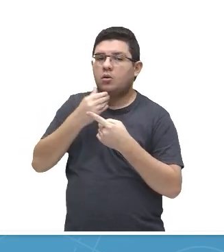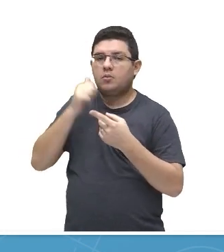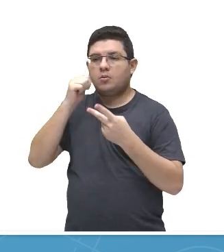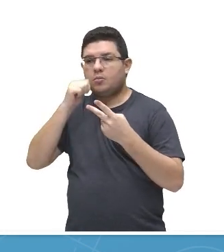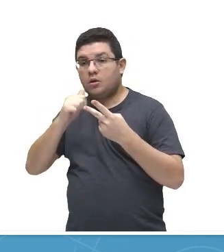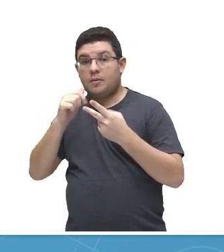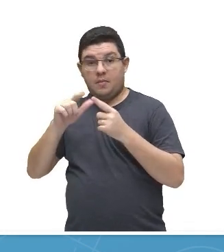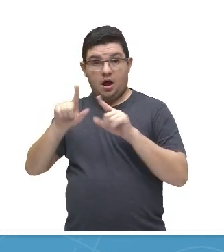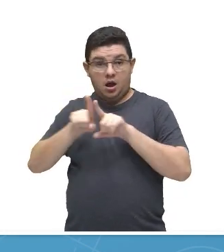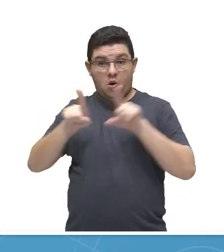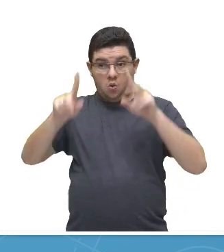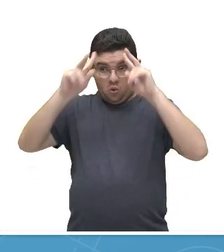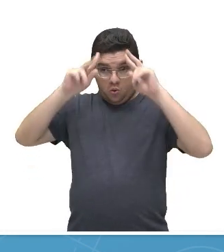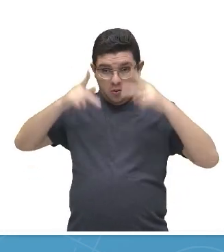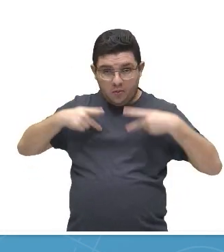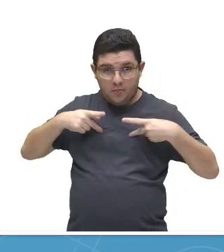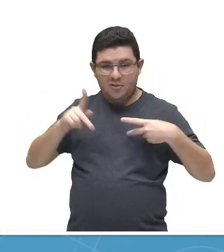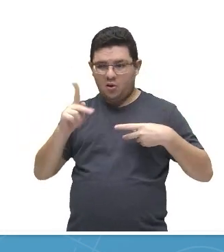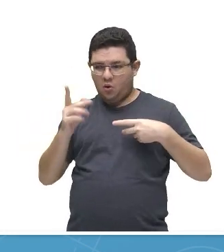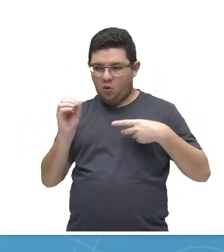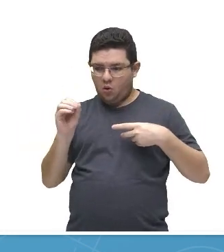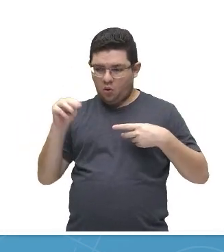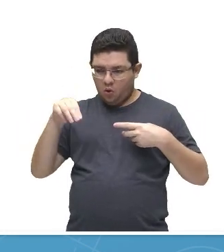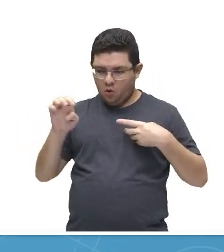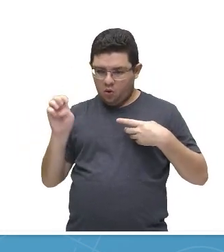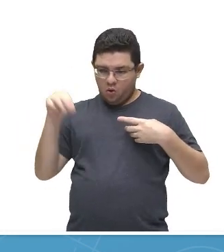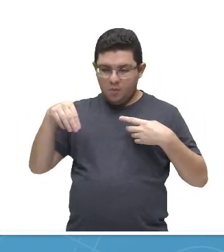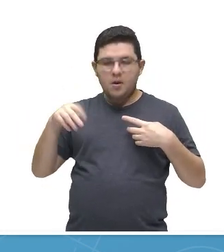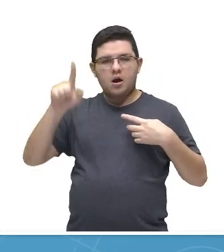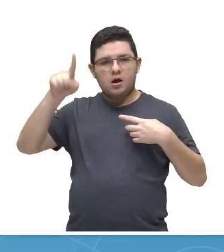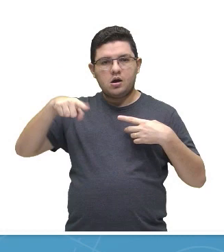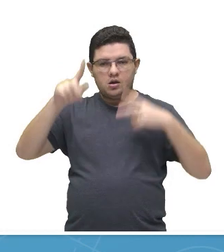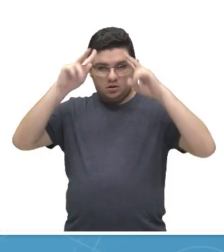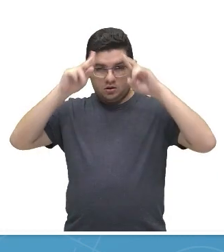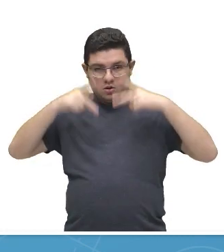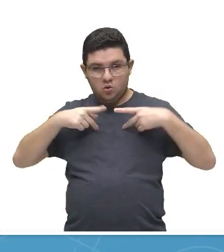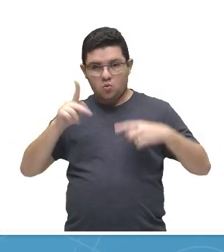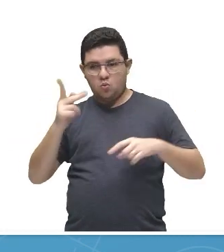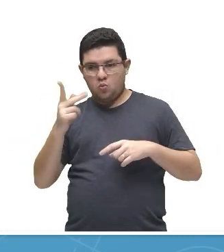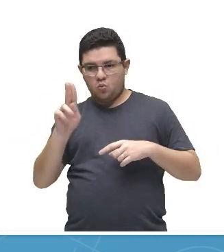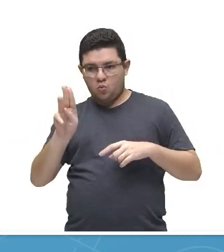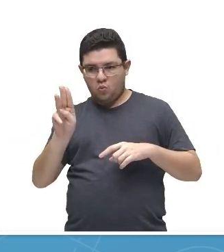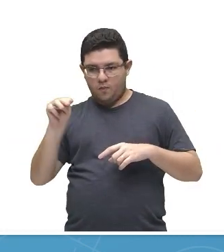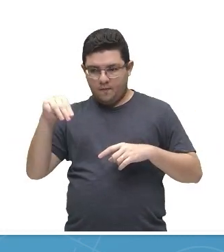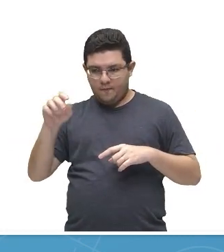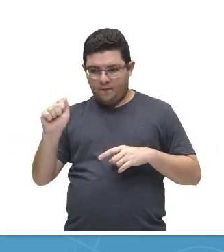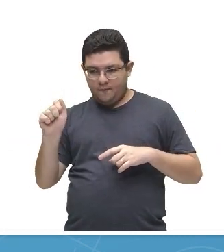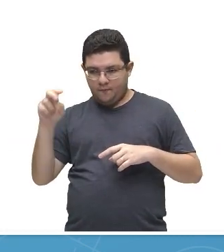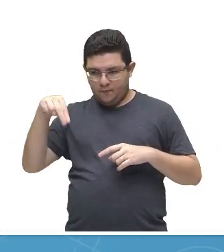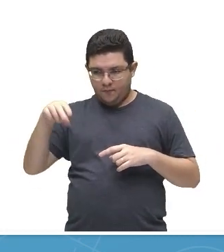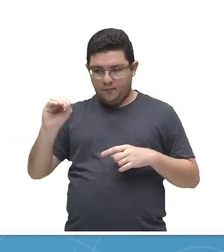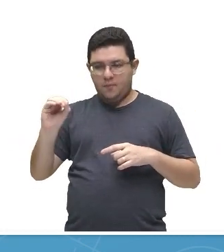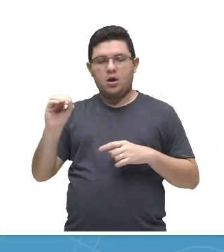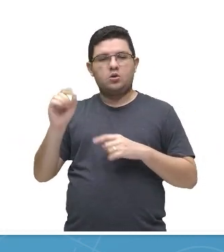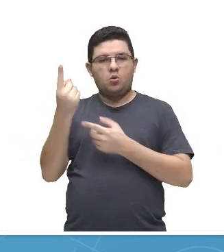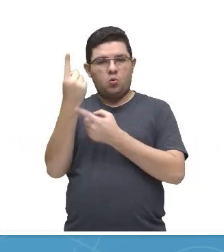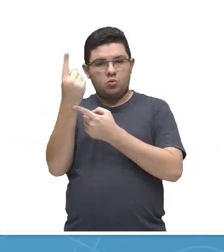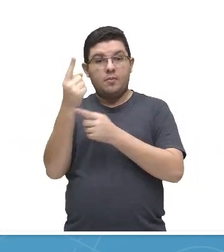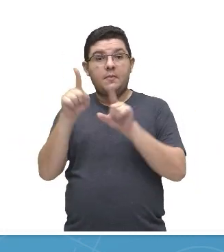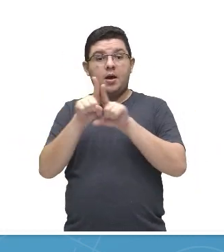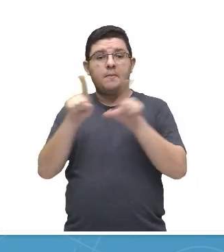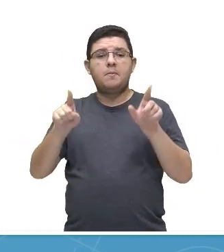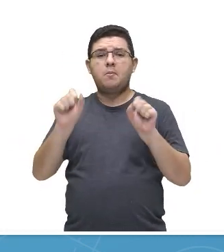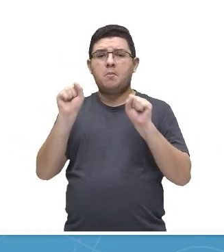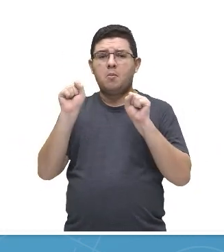na espécie. Homem, mulher, certo? Então, está designando um ser da espécie, mas não